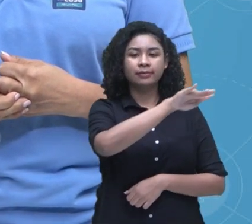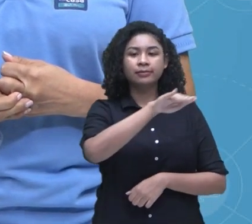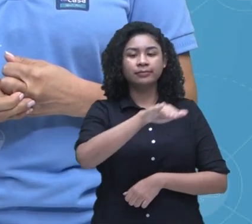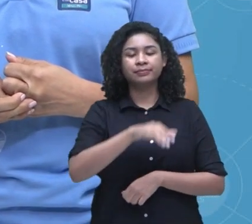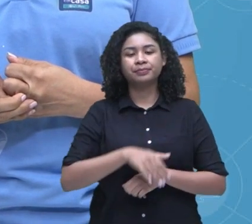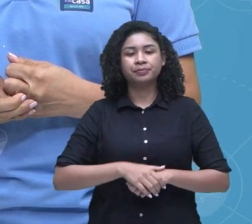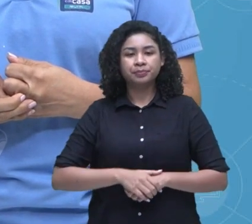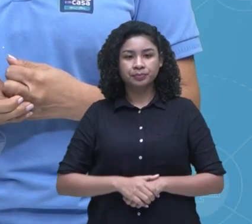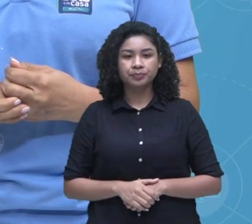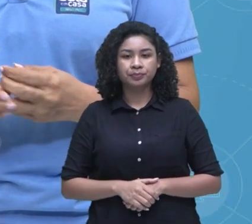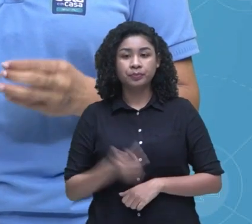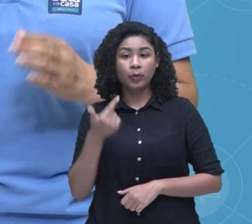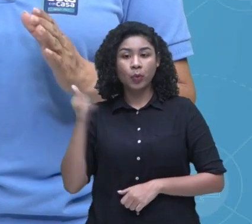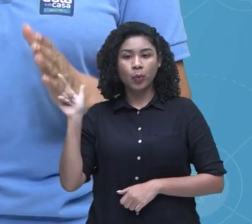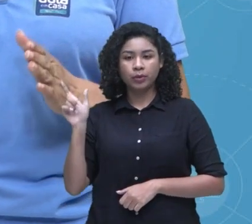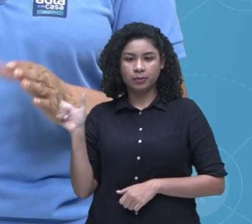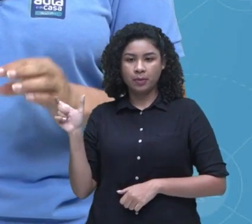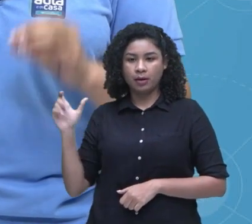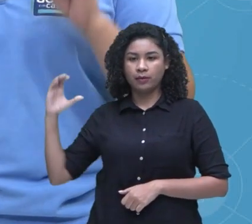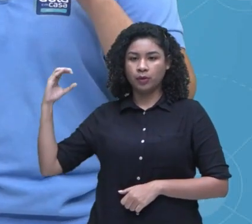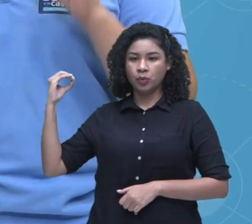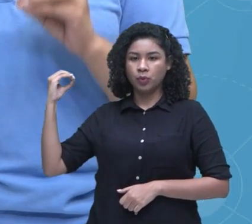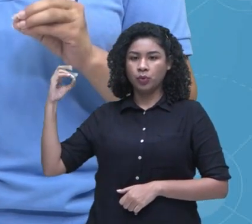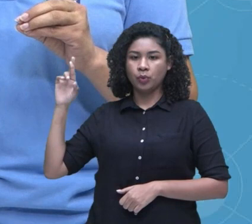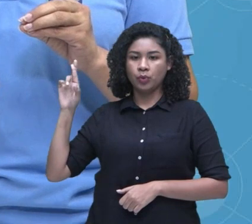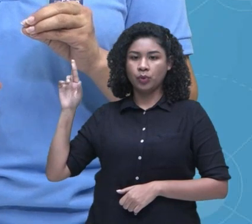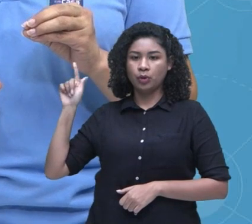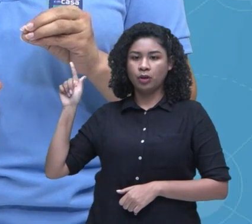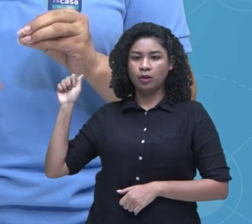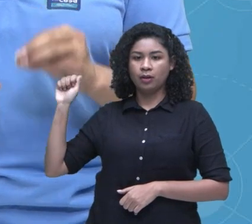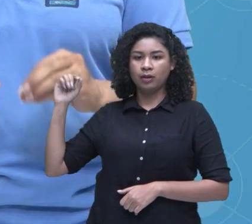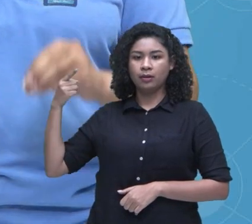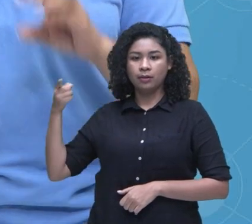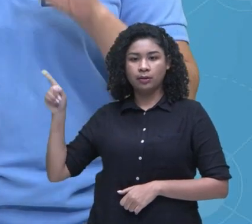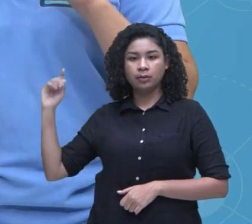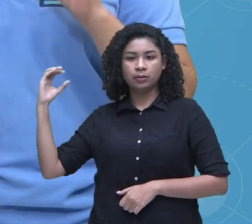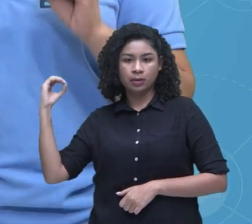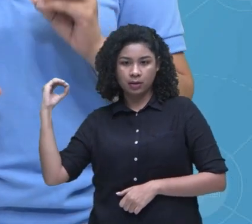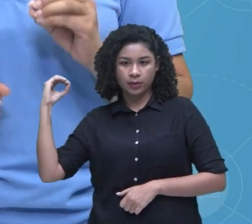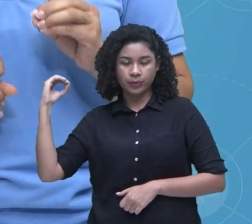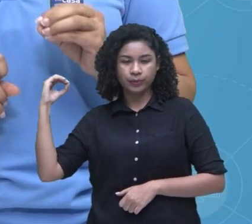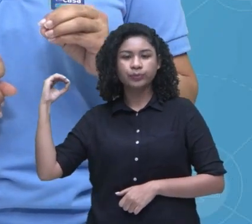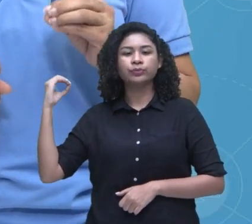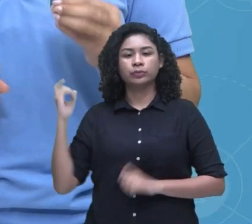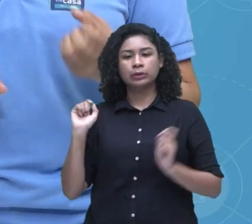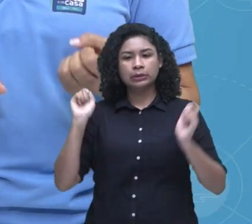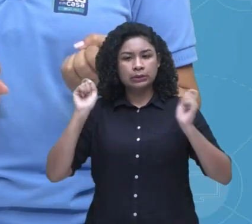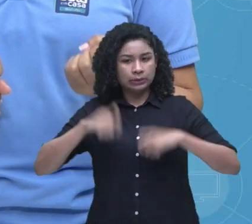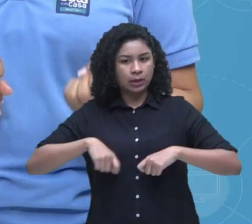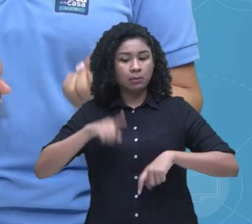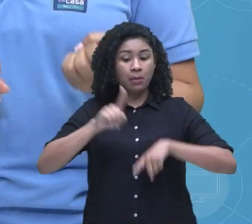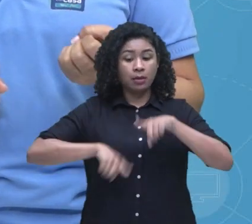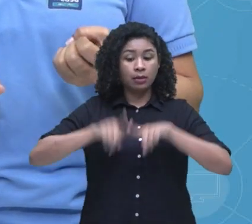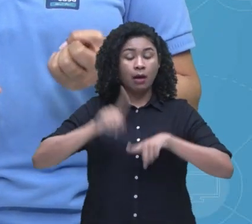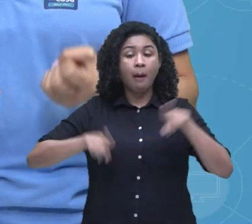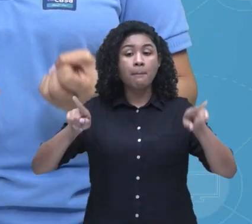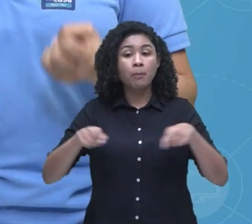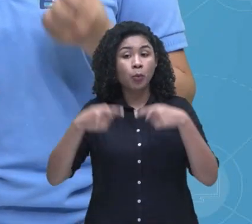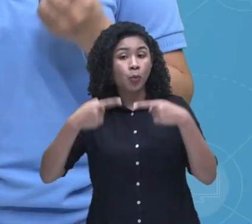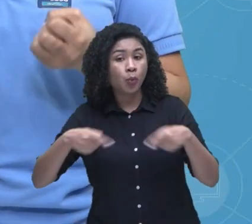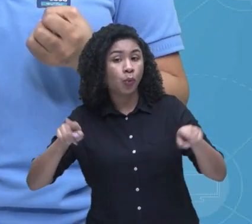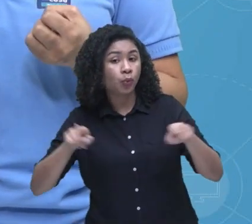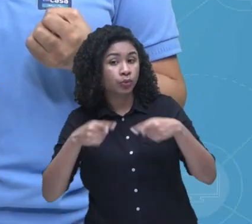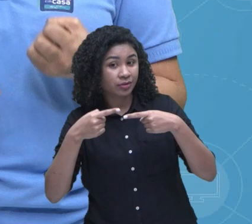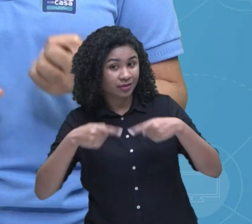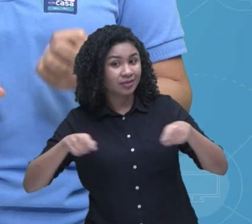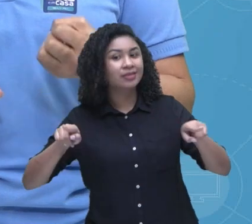órgão, ou órgão, que pode ser, né, um instrumento musical ou conjunto